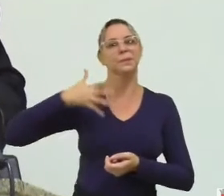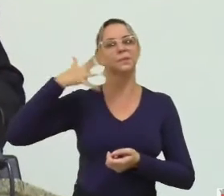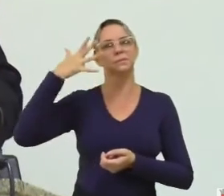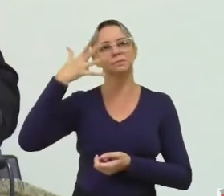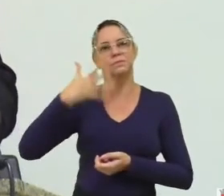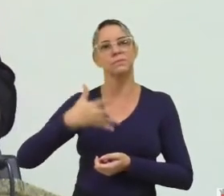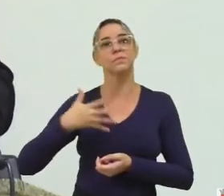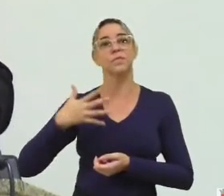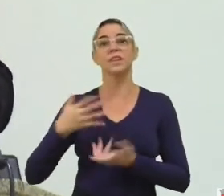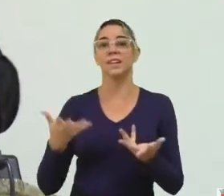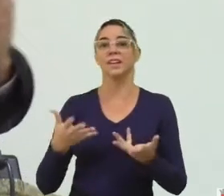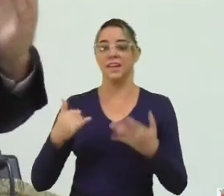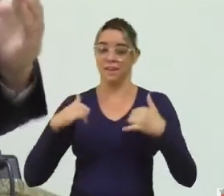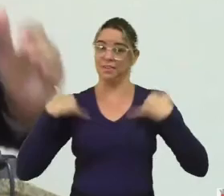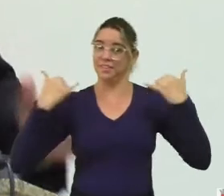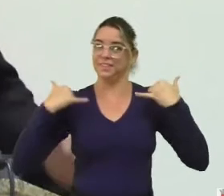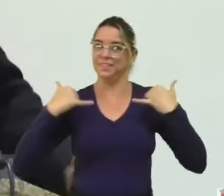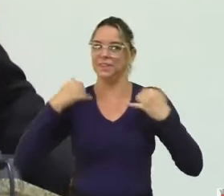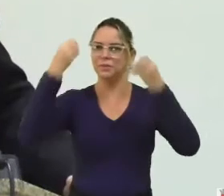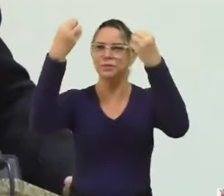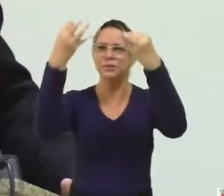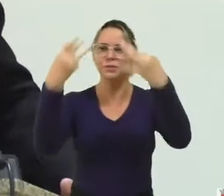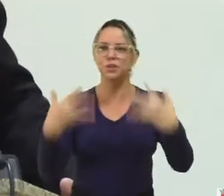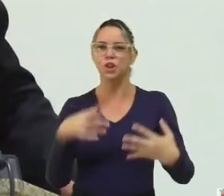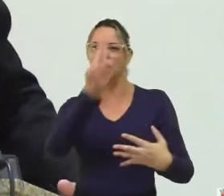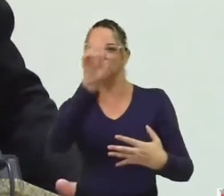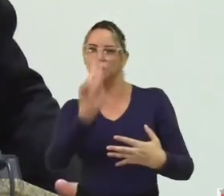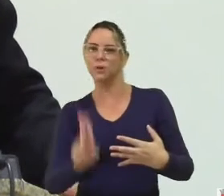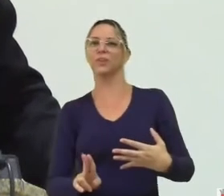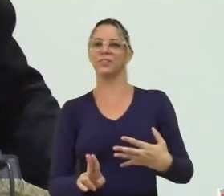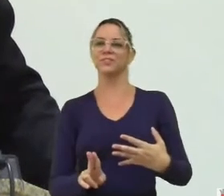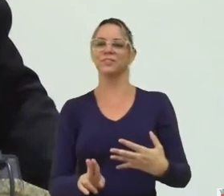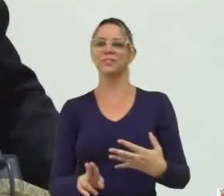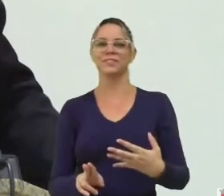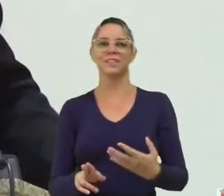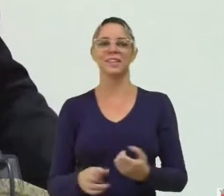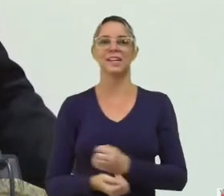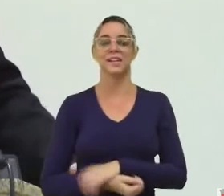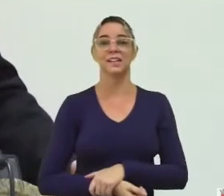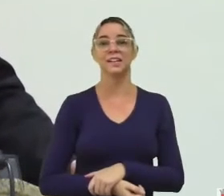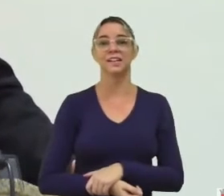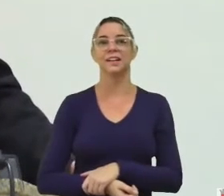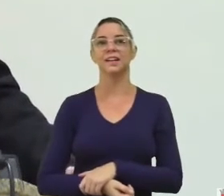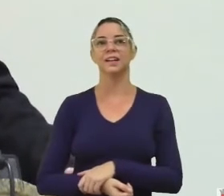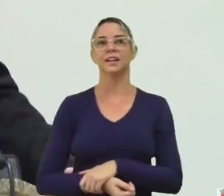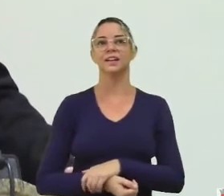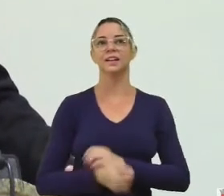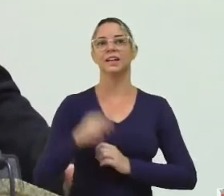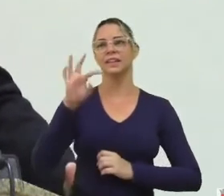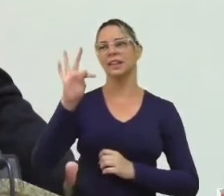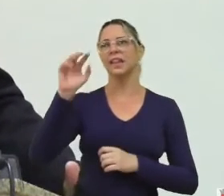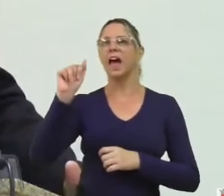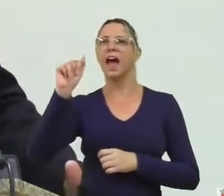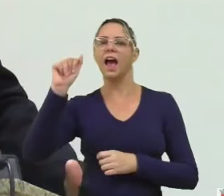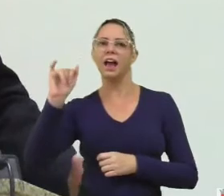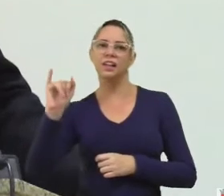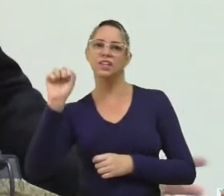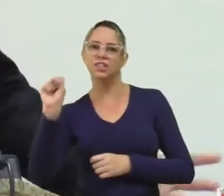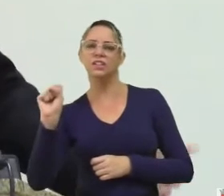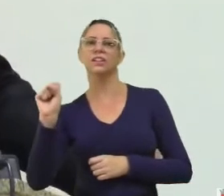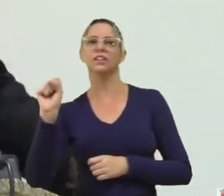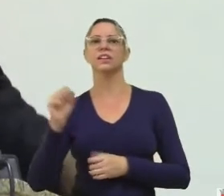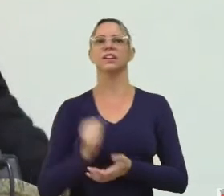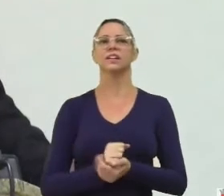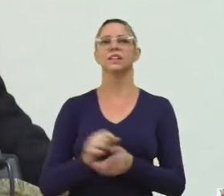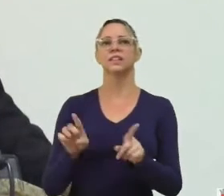os aniversariantes, saudar eles, a Hércules Moura, Daís Valença,